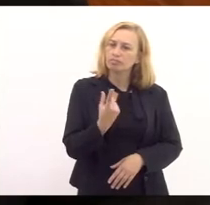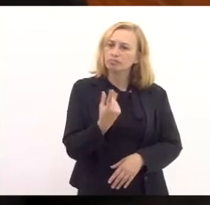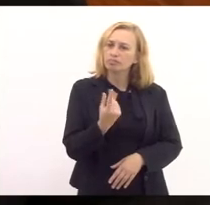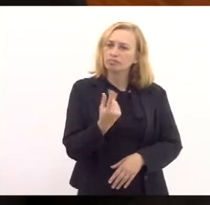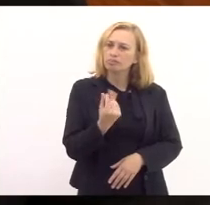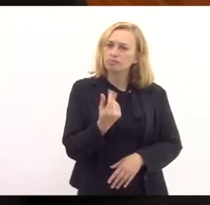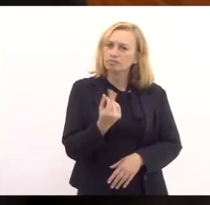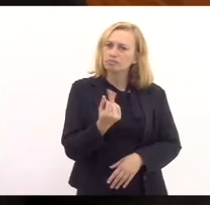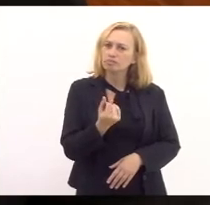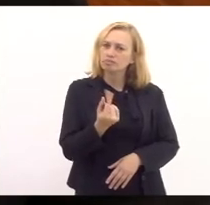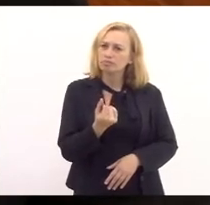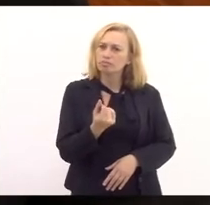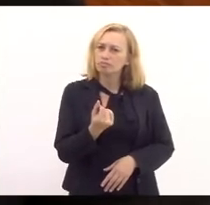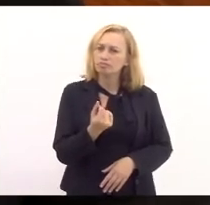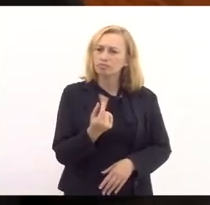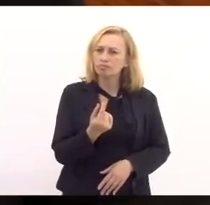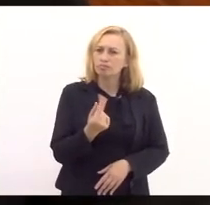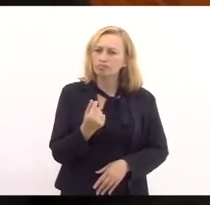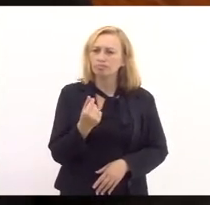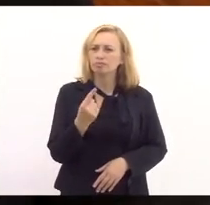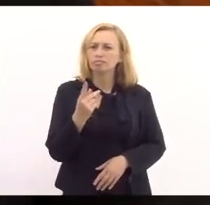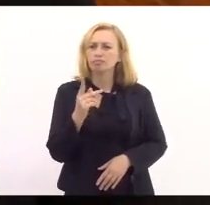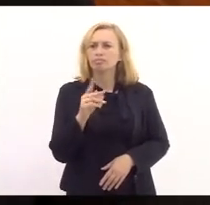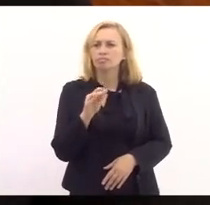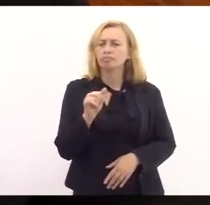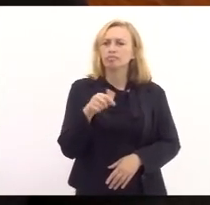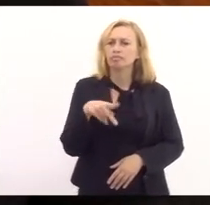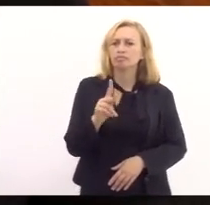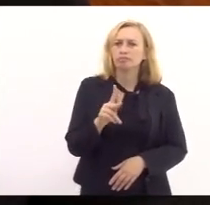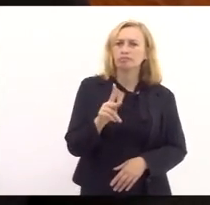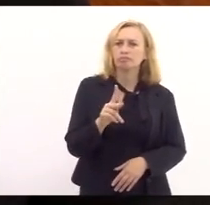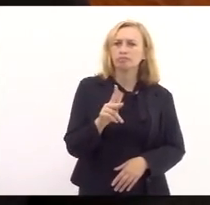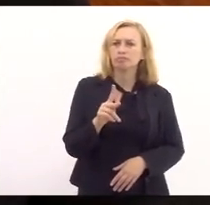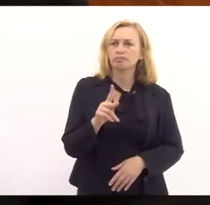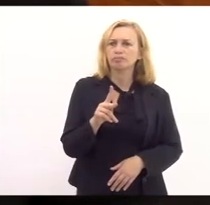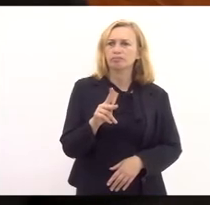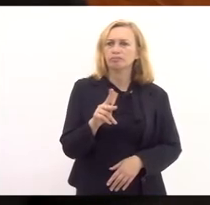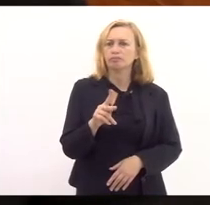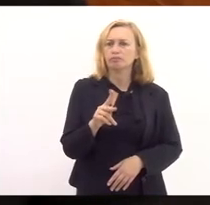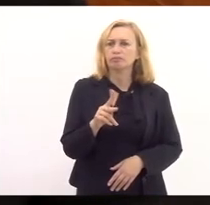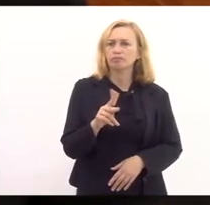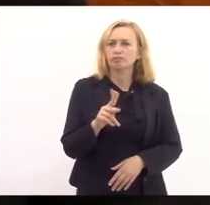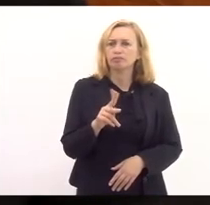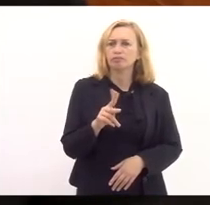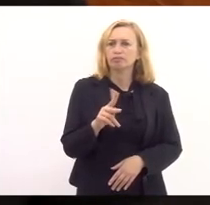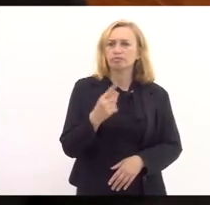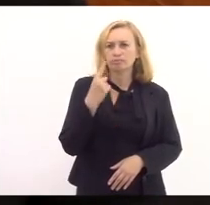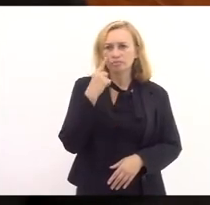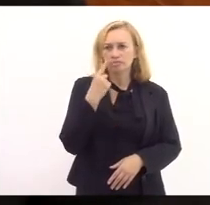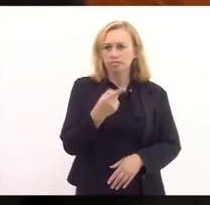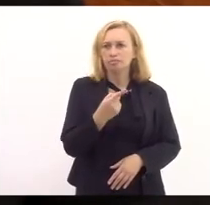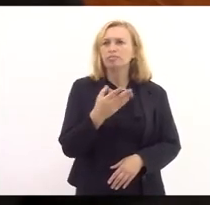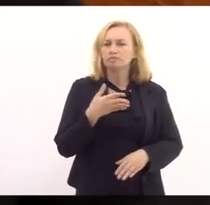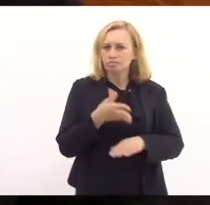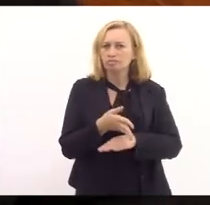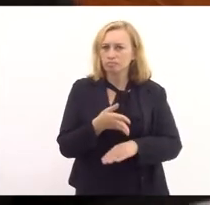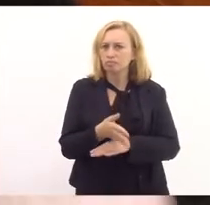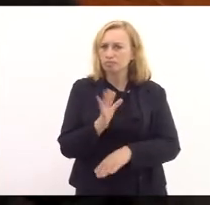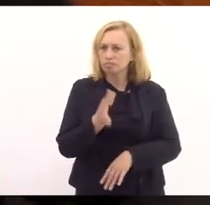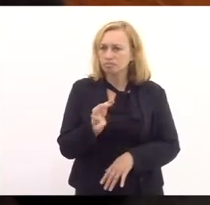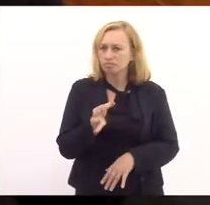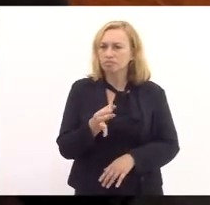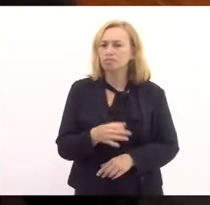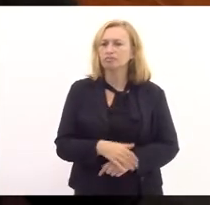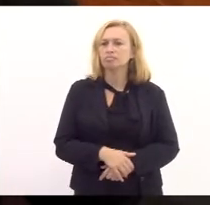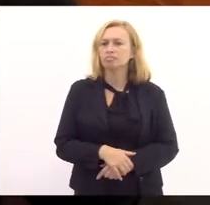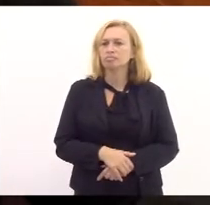que nós chamamos de break-even. Se tiver... Está confirmando que chegou. É, só para